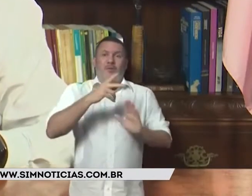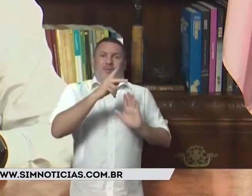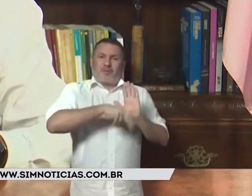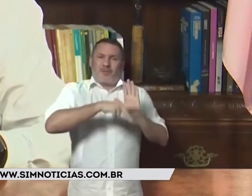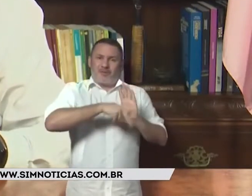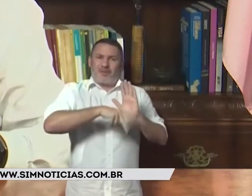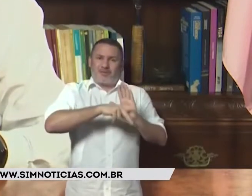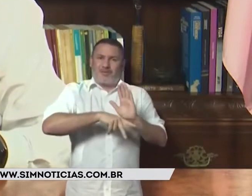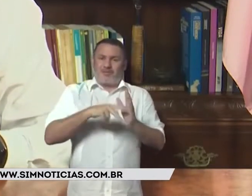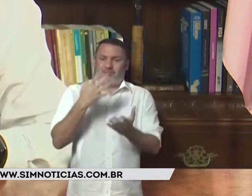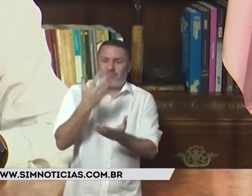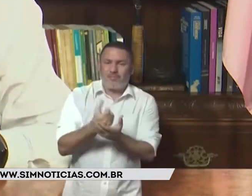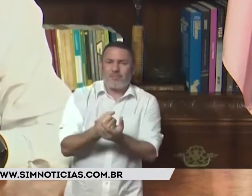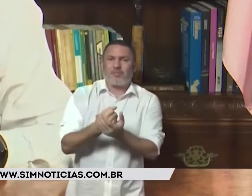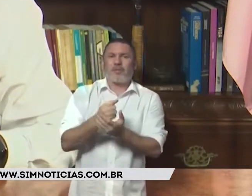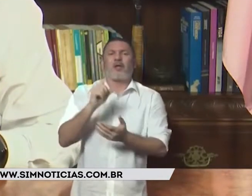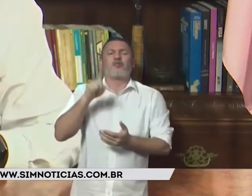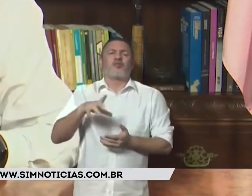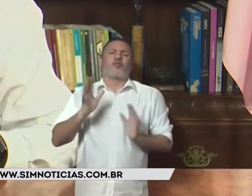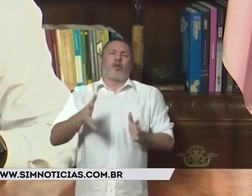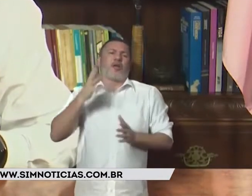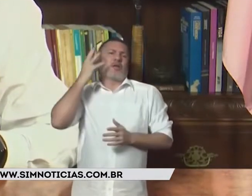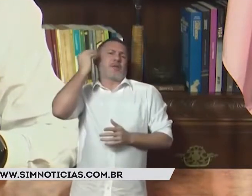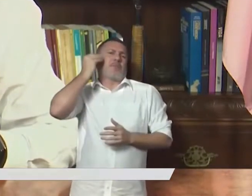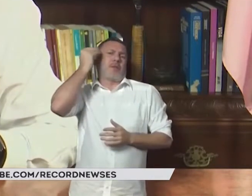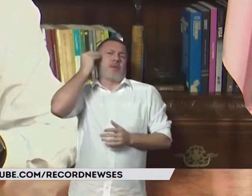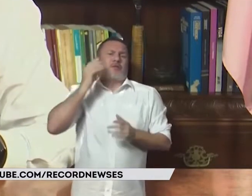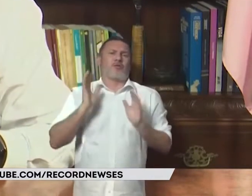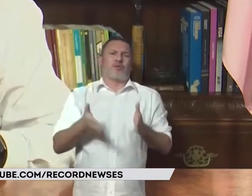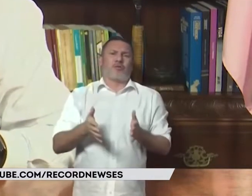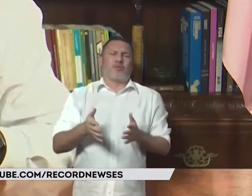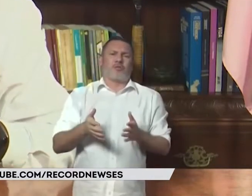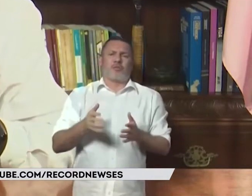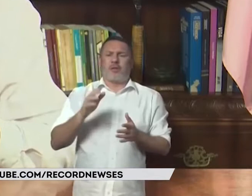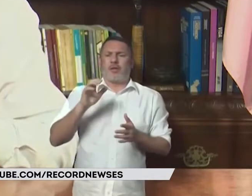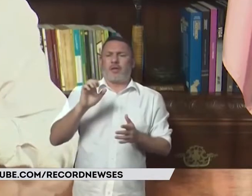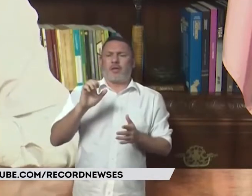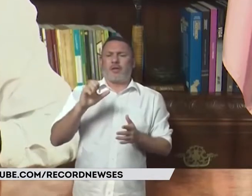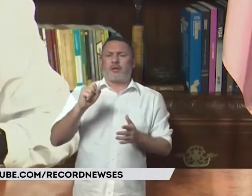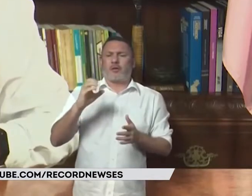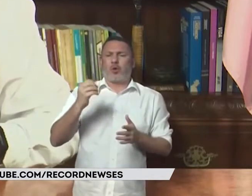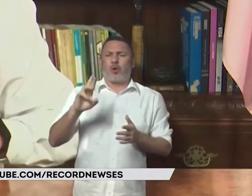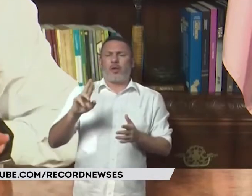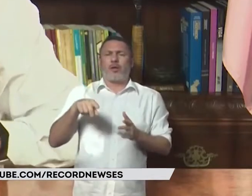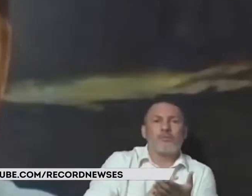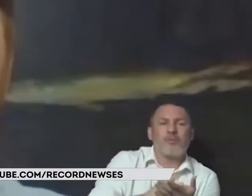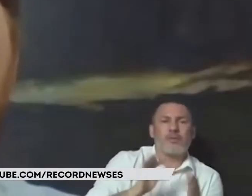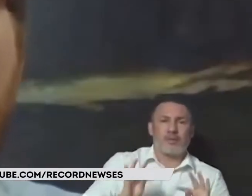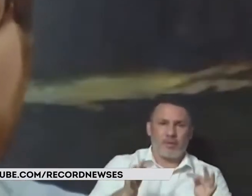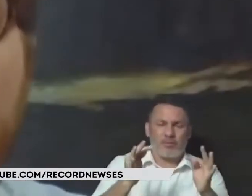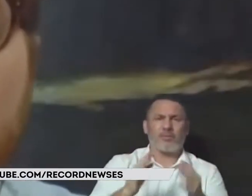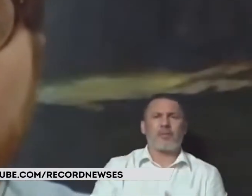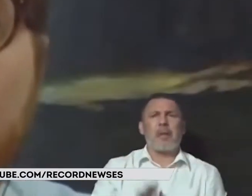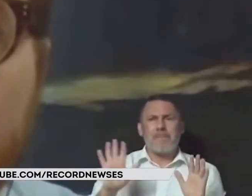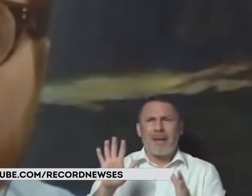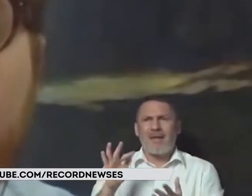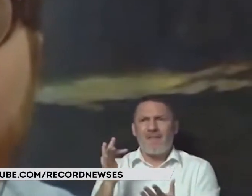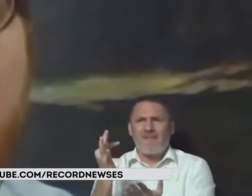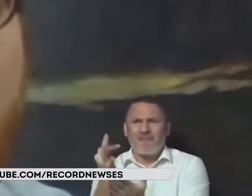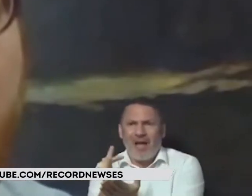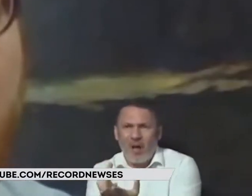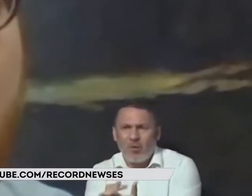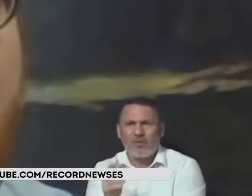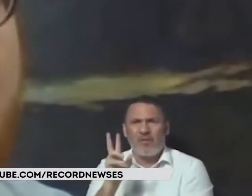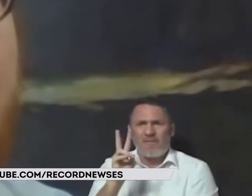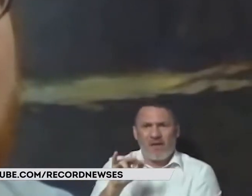já conquistou uma experiência, né? Nós já fizemos ajuste, já conquistou uma experiência importante. Já o secretário de